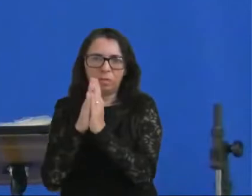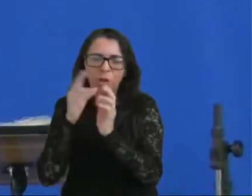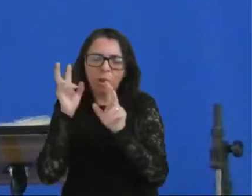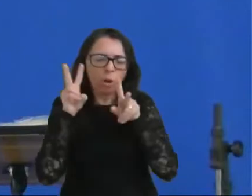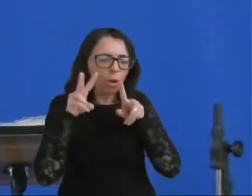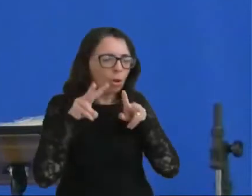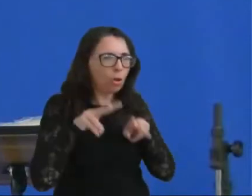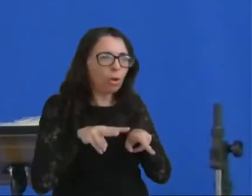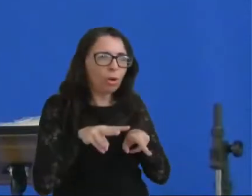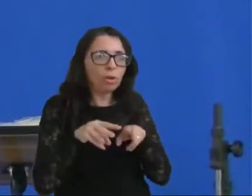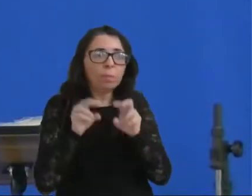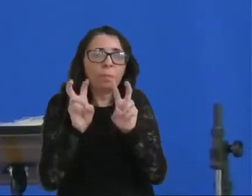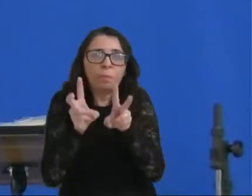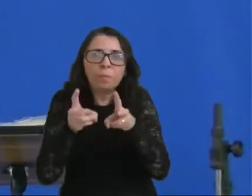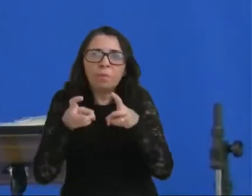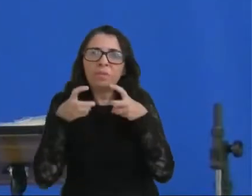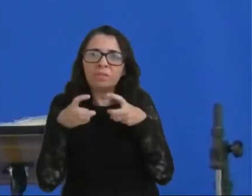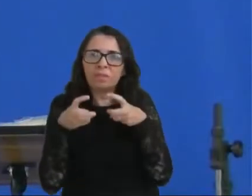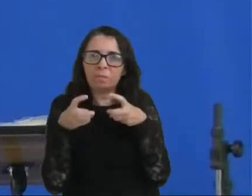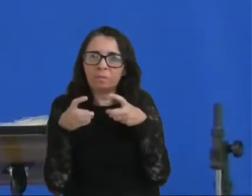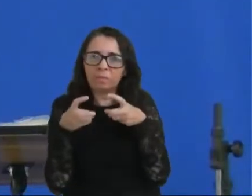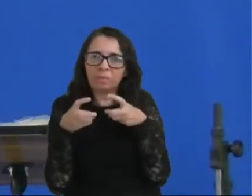sem atitude.